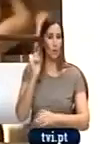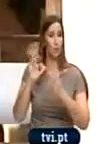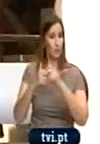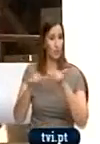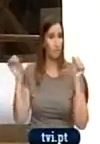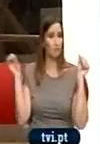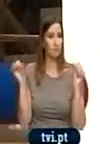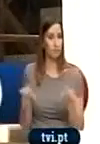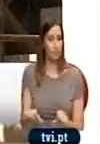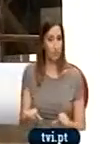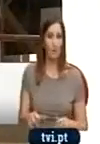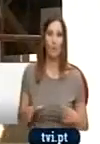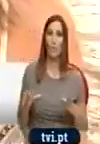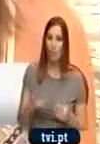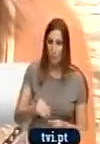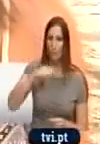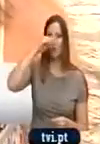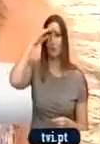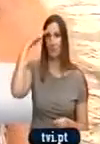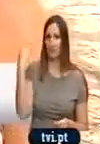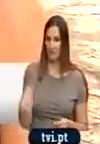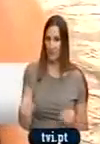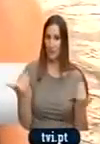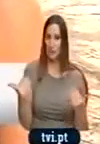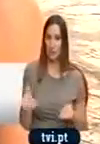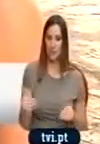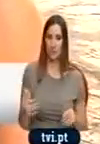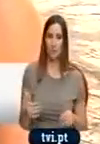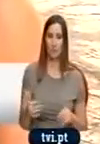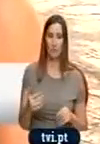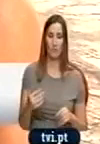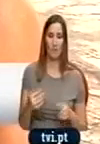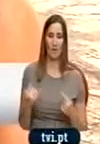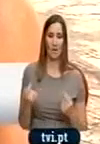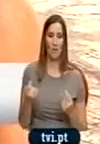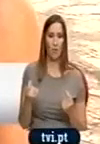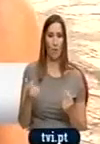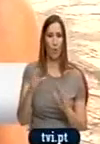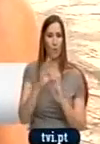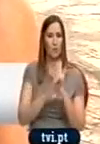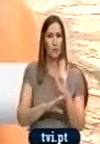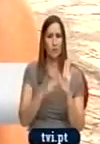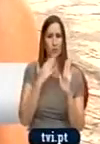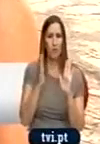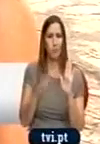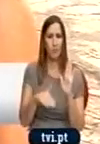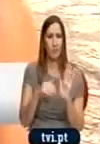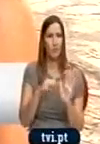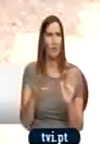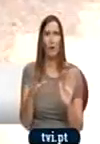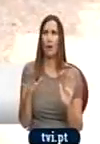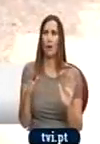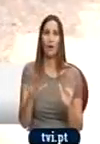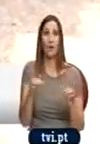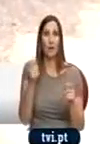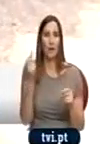agravar-se. Tem sido muito difícil. O que há é ter muito poucas condições e muito caro.